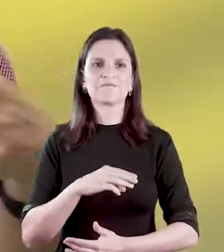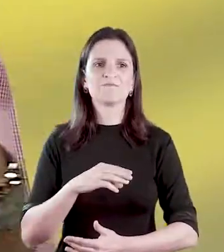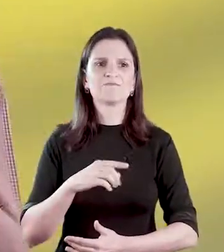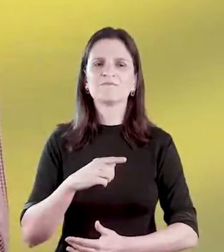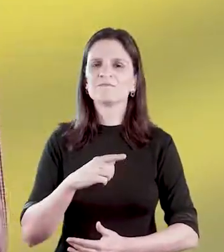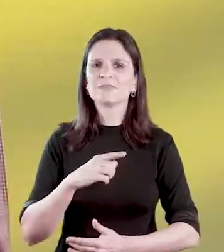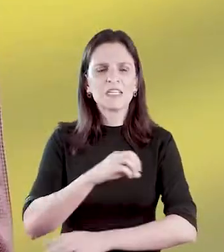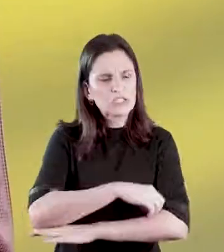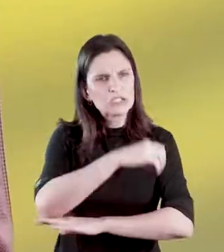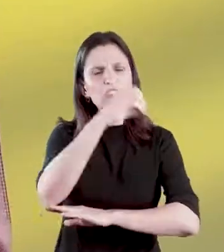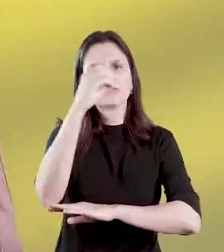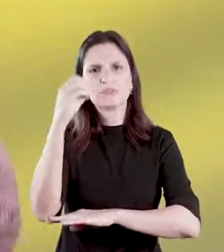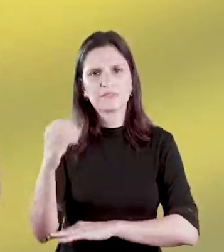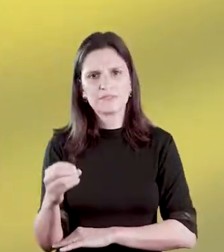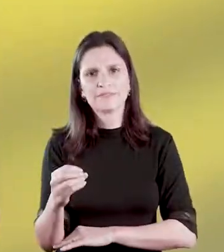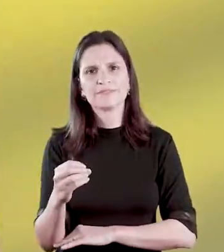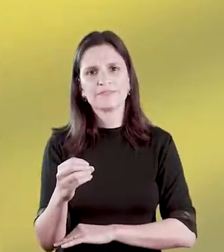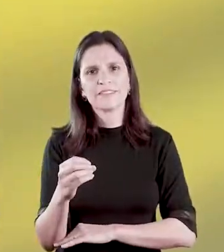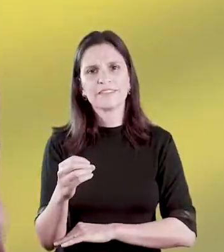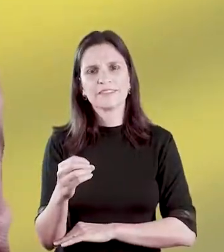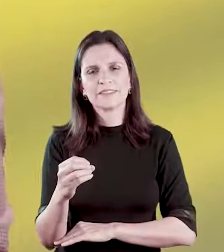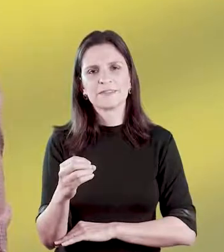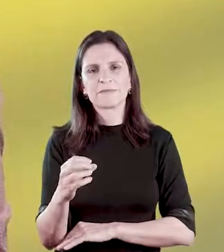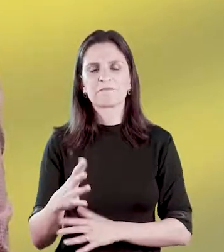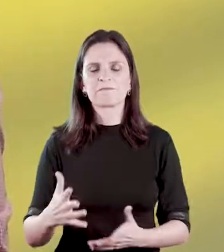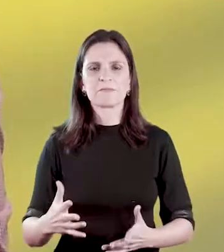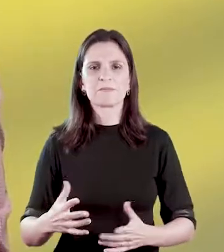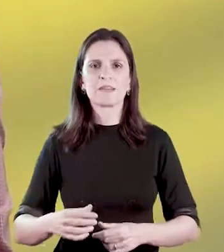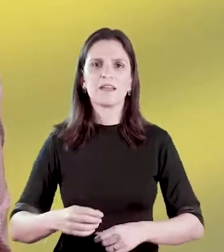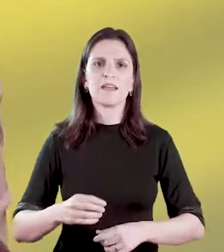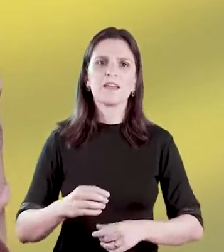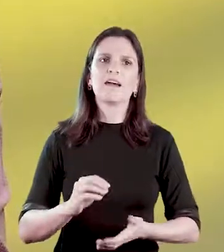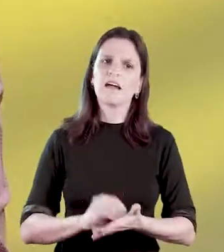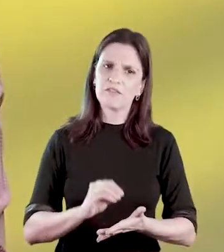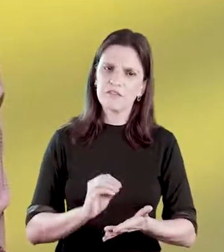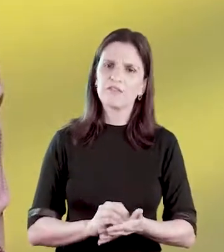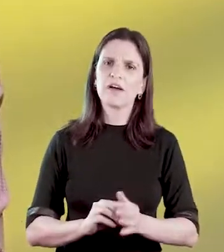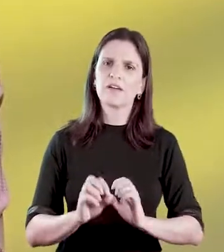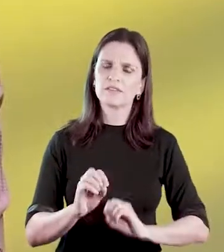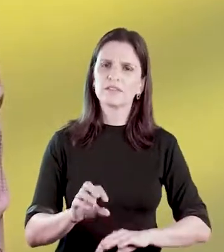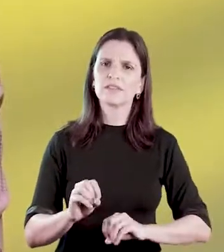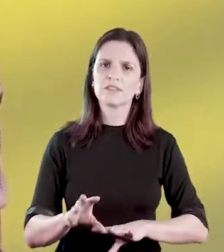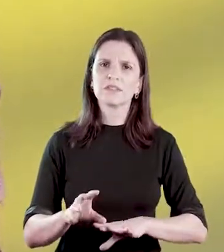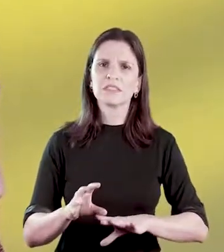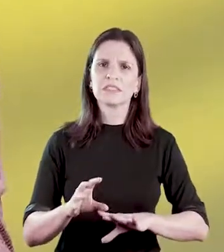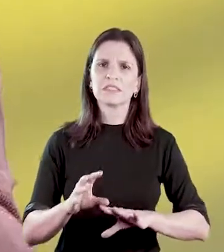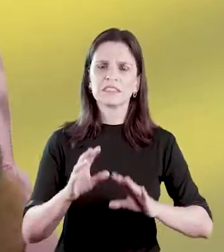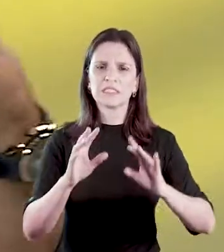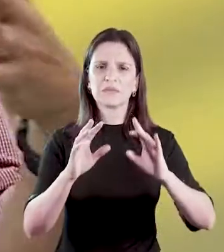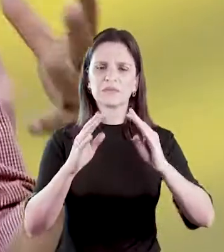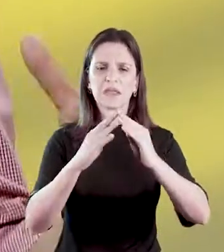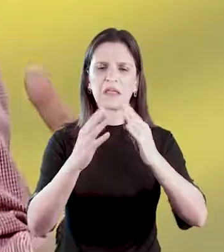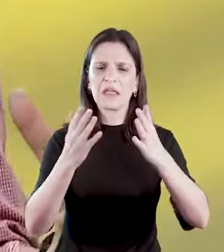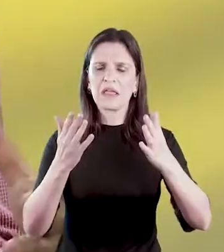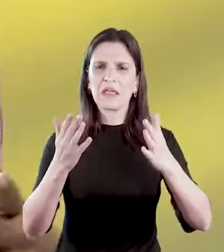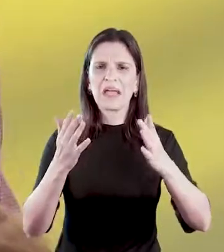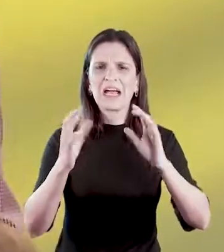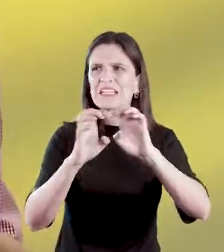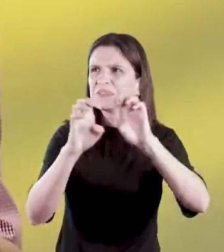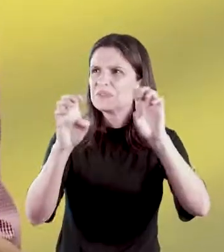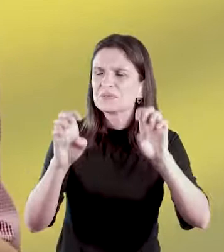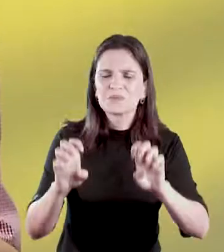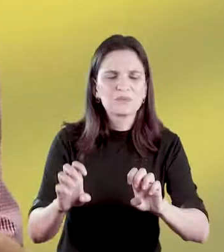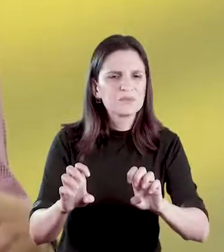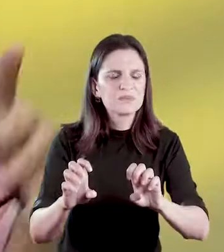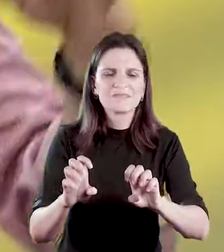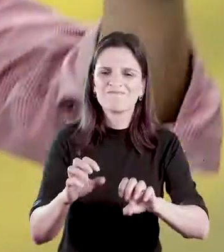agora olha eu tomo precisou ir no quarto mandato de vereador a escola caindo a escola passar a escola integral